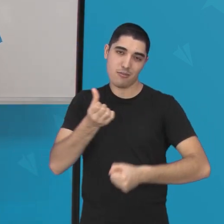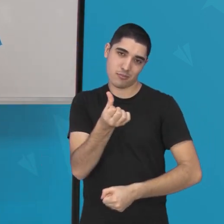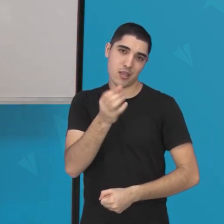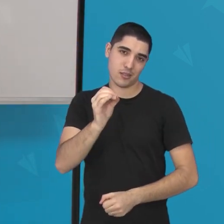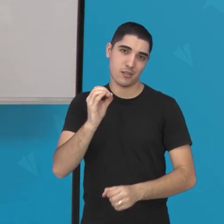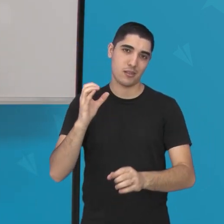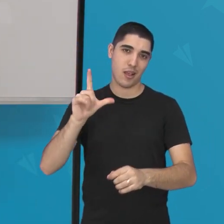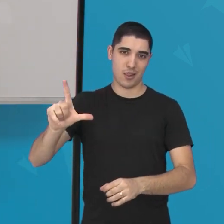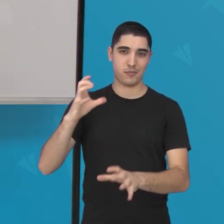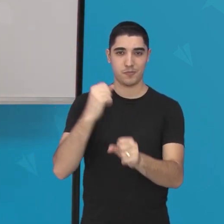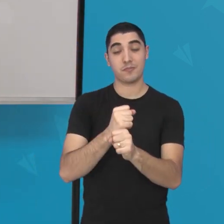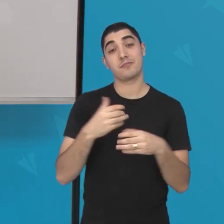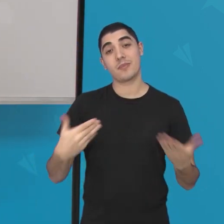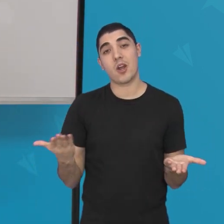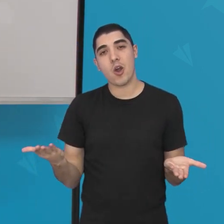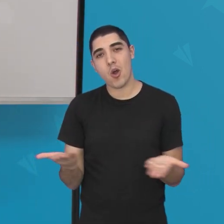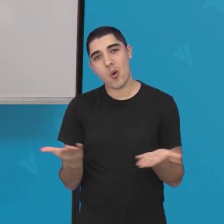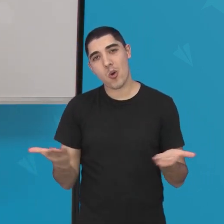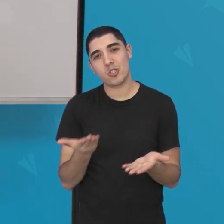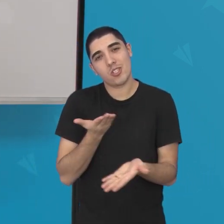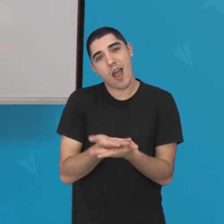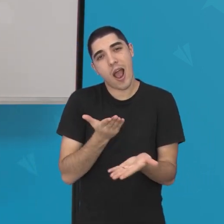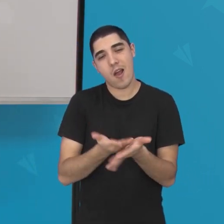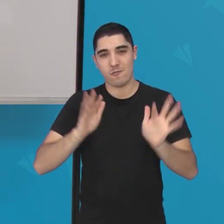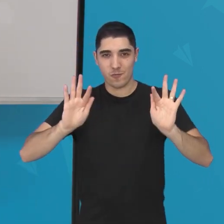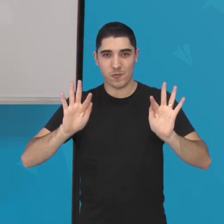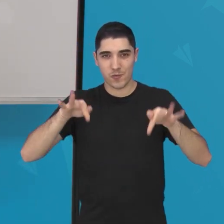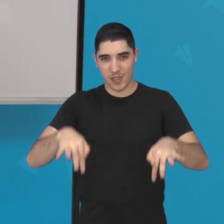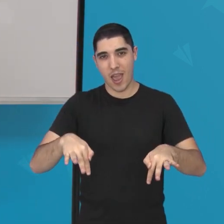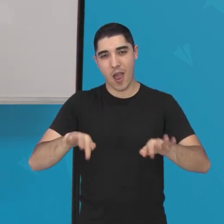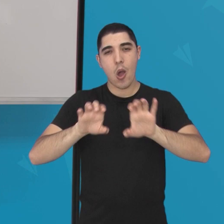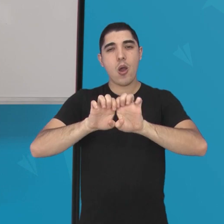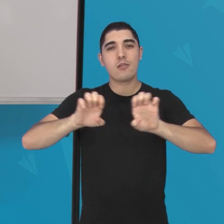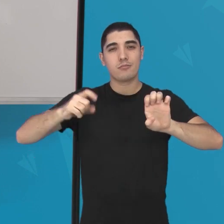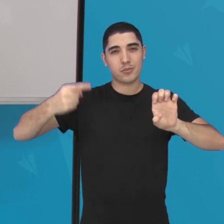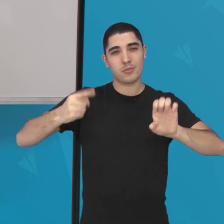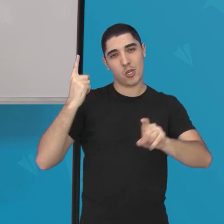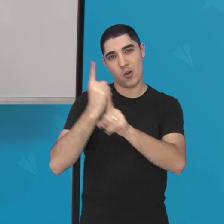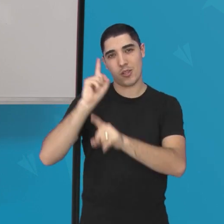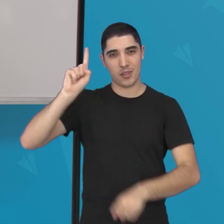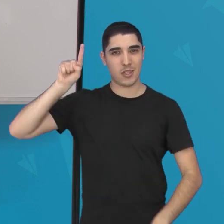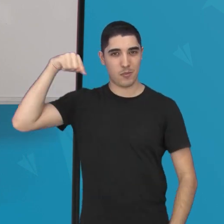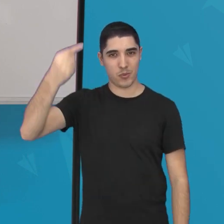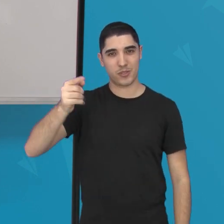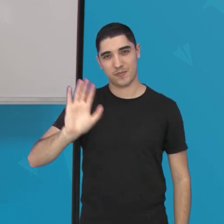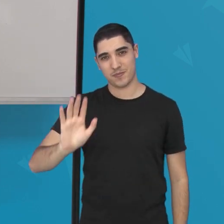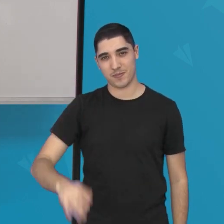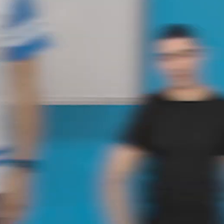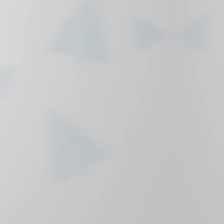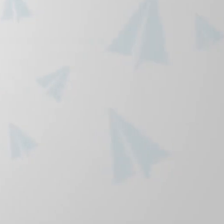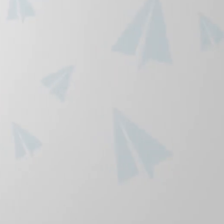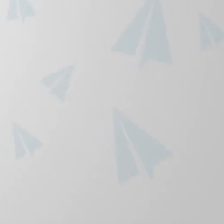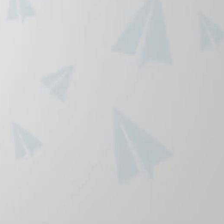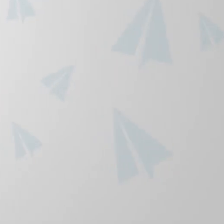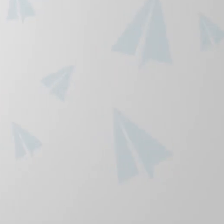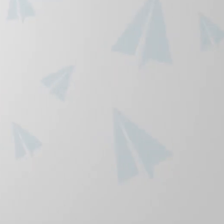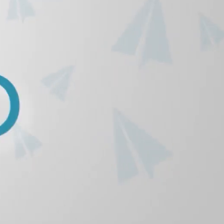Bem, com esses exemplos a gente finalizou nossa aula de equação do primeiro grau. Até a próxima.